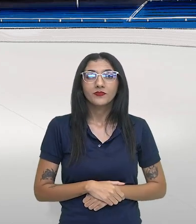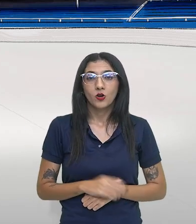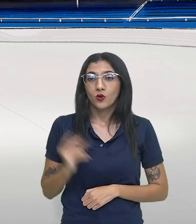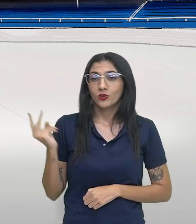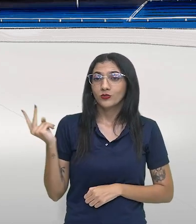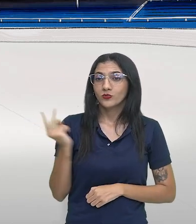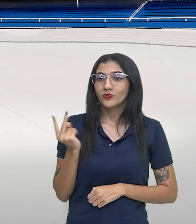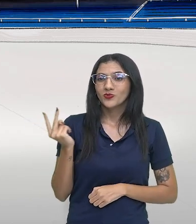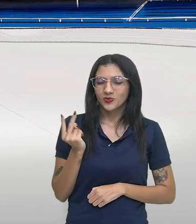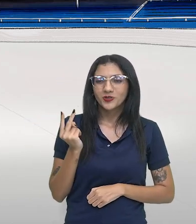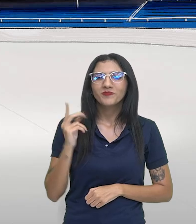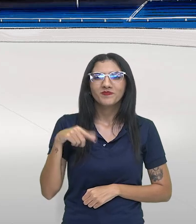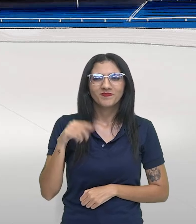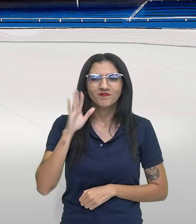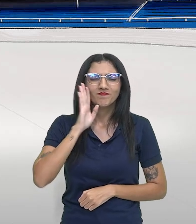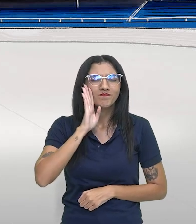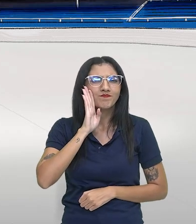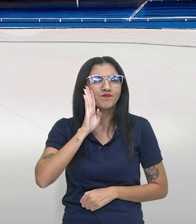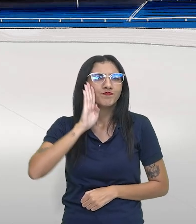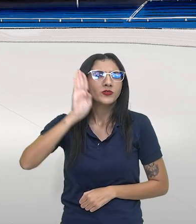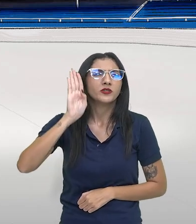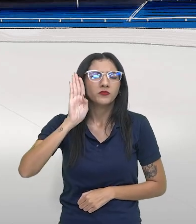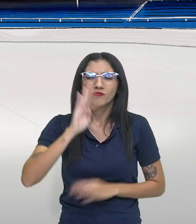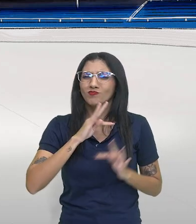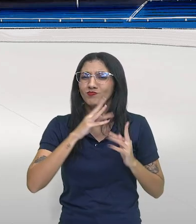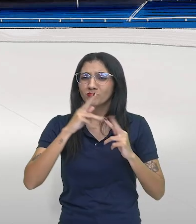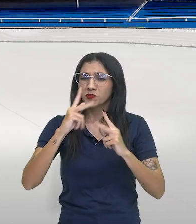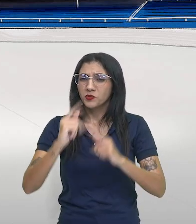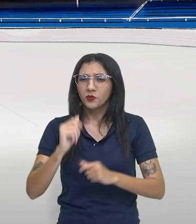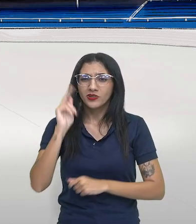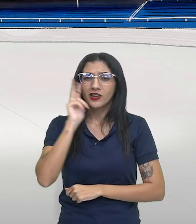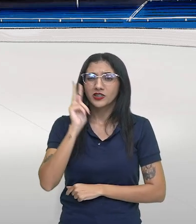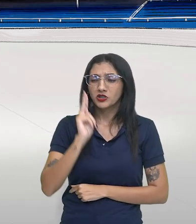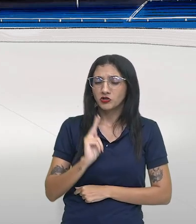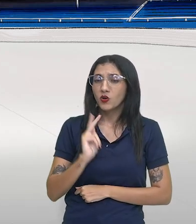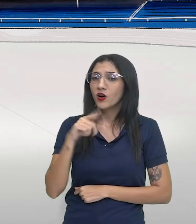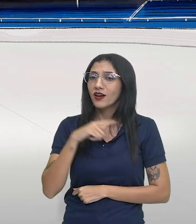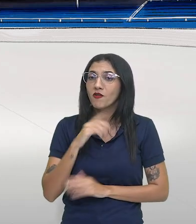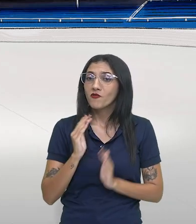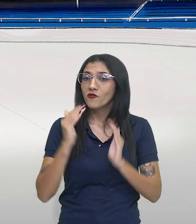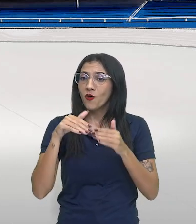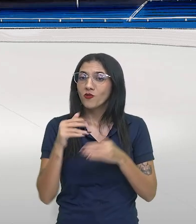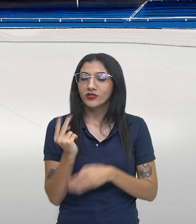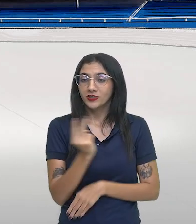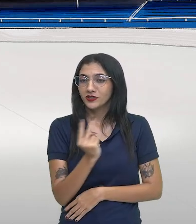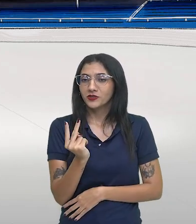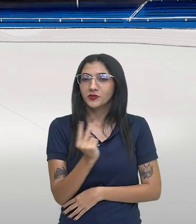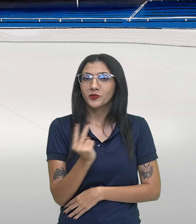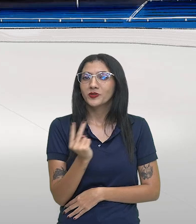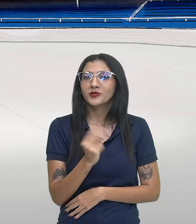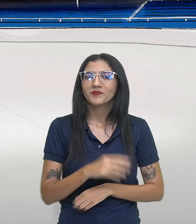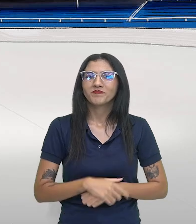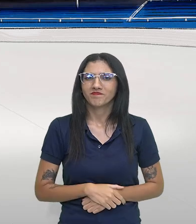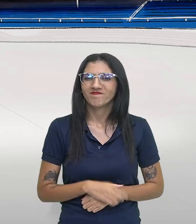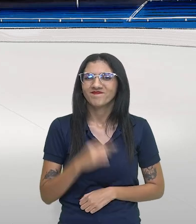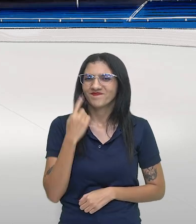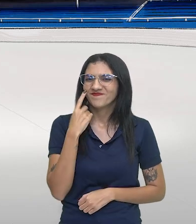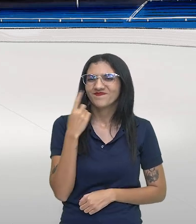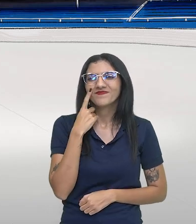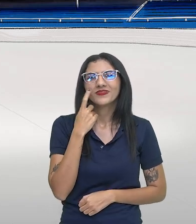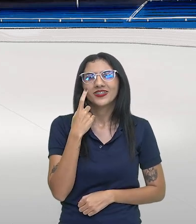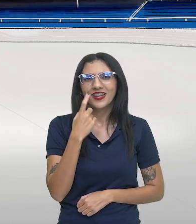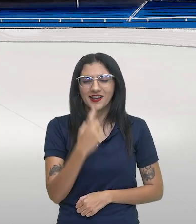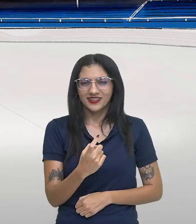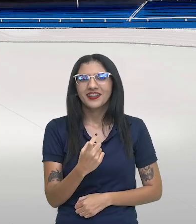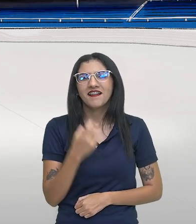é que são os personagens principais e toda a história vai girar em torno deles, ok? Olha só que interessante